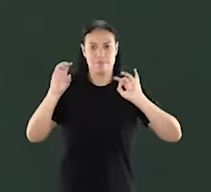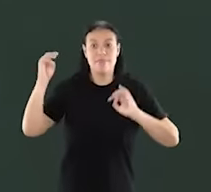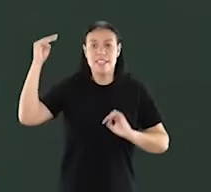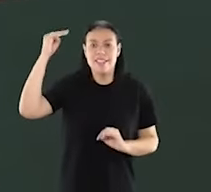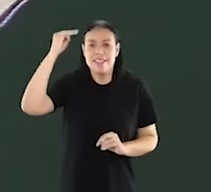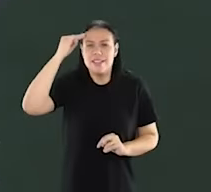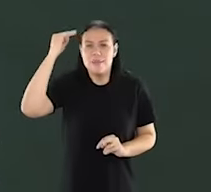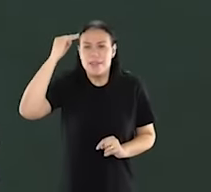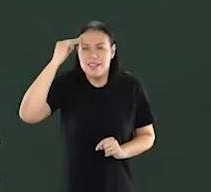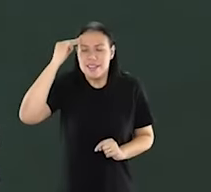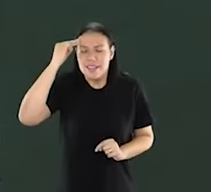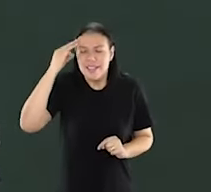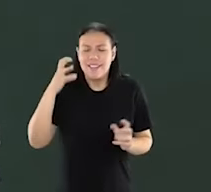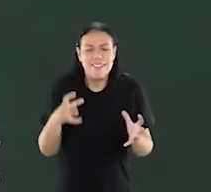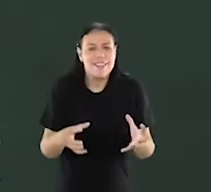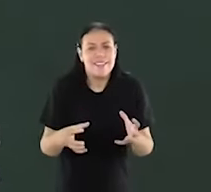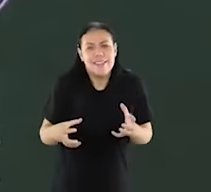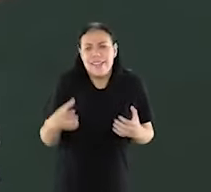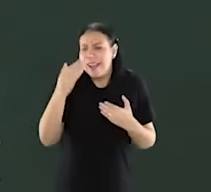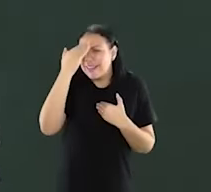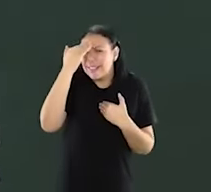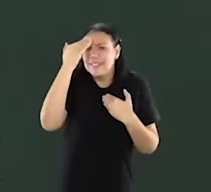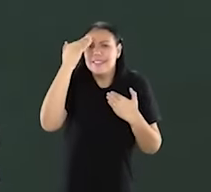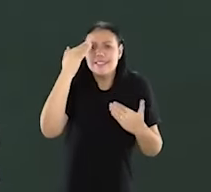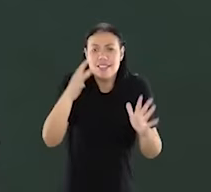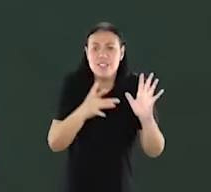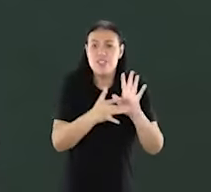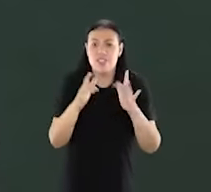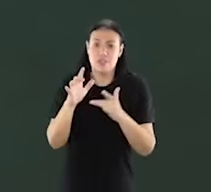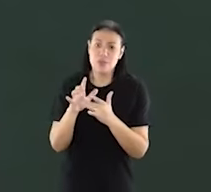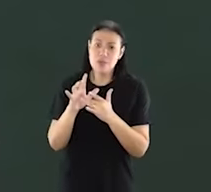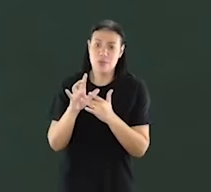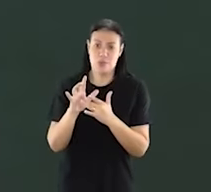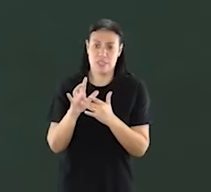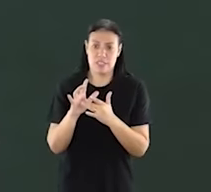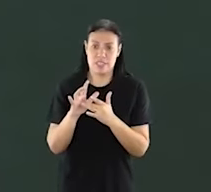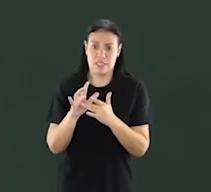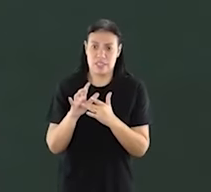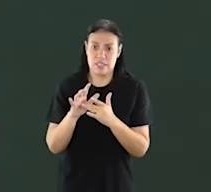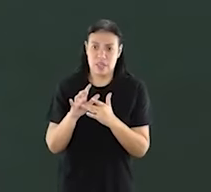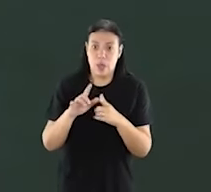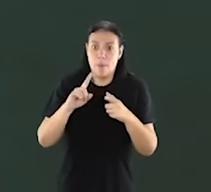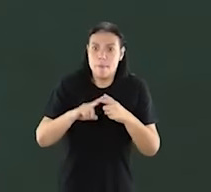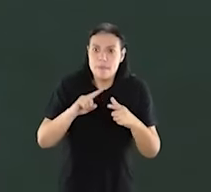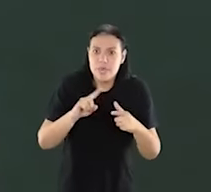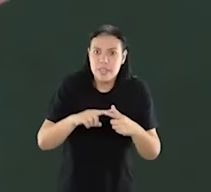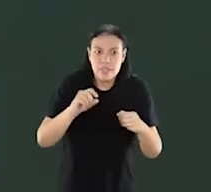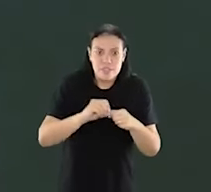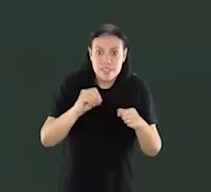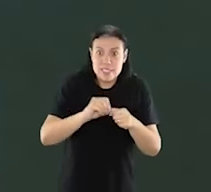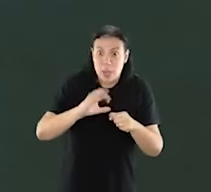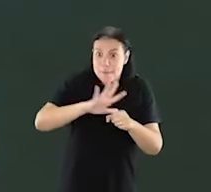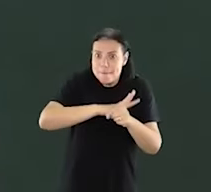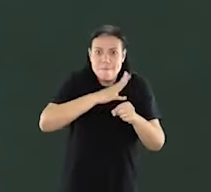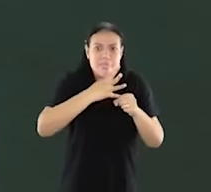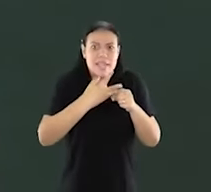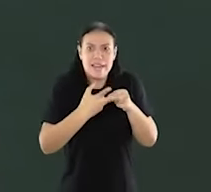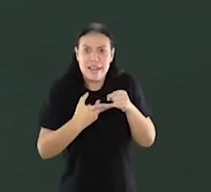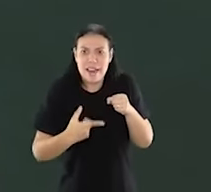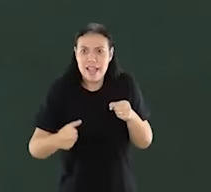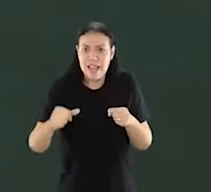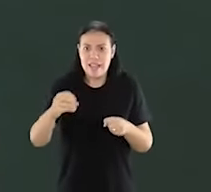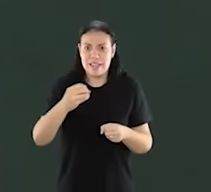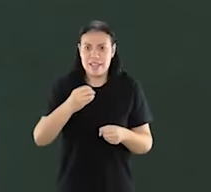externar sua gratidão a Jesus pelo milagre operado na vida de seu irmão, de ressuscitá-lo, e Lázaro está ali diante dos seus olhos,